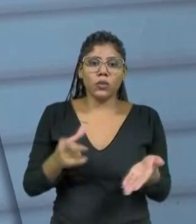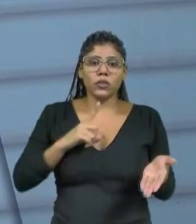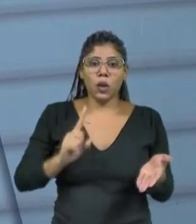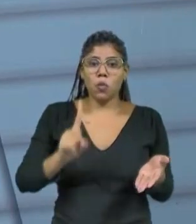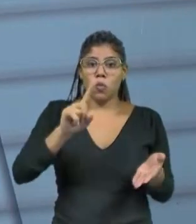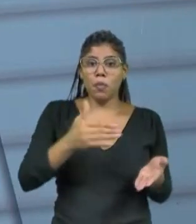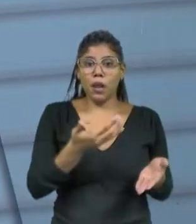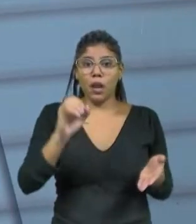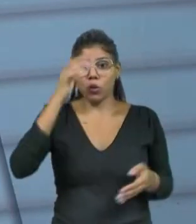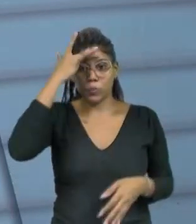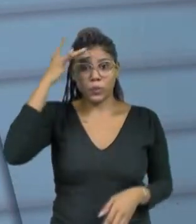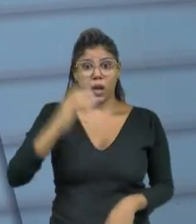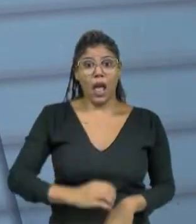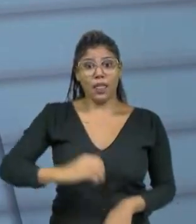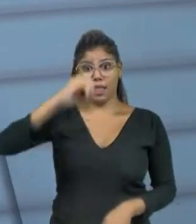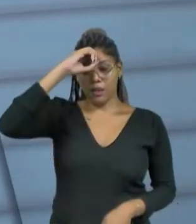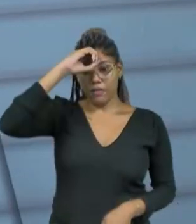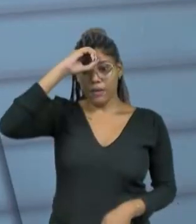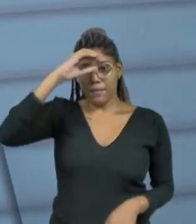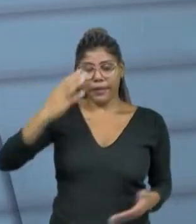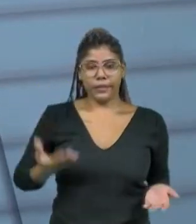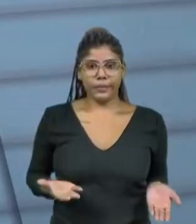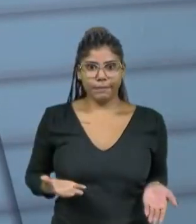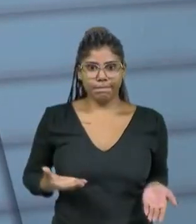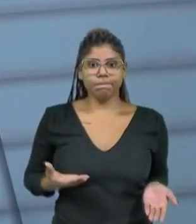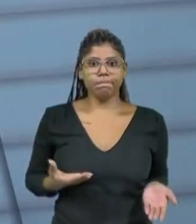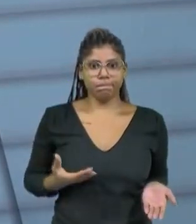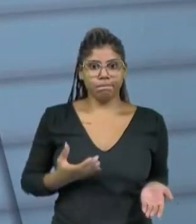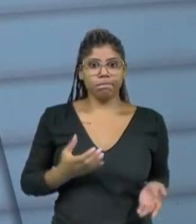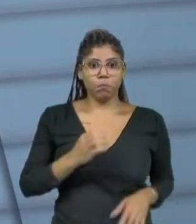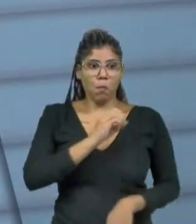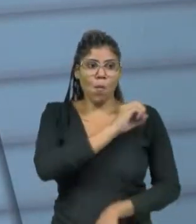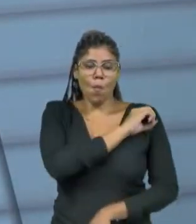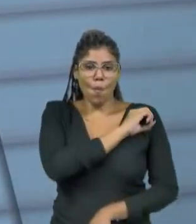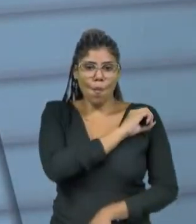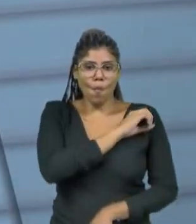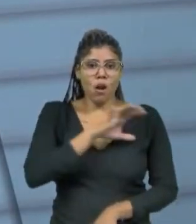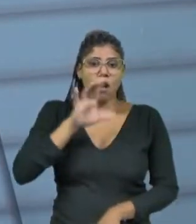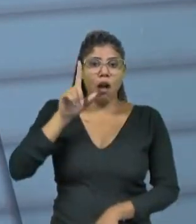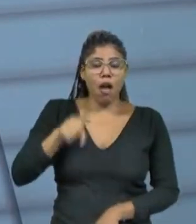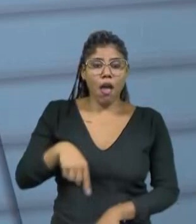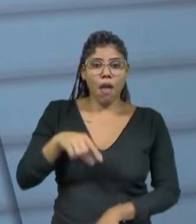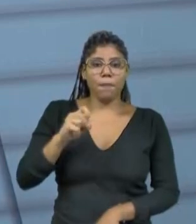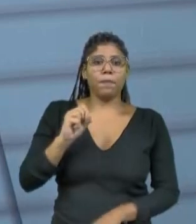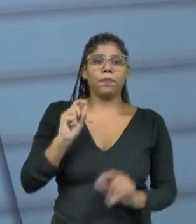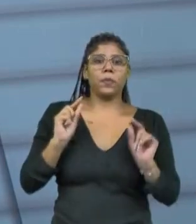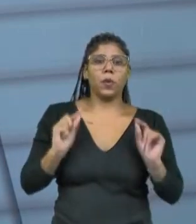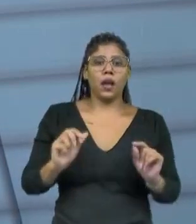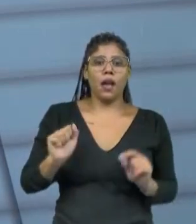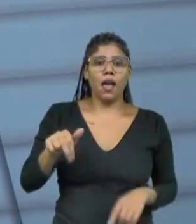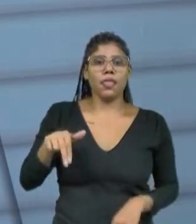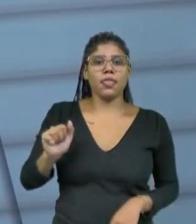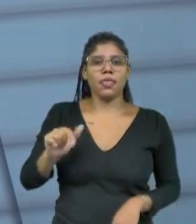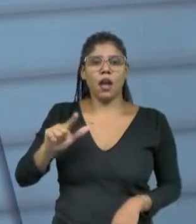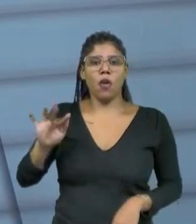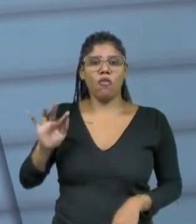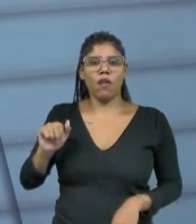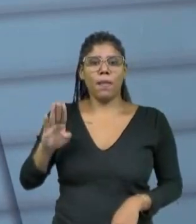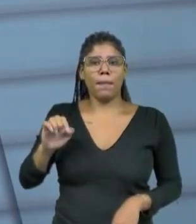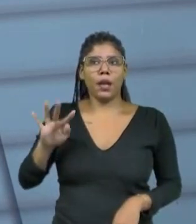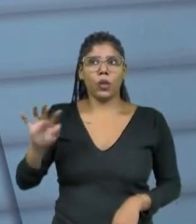analfabetos. É muito. É muito, só que o quê? Esses analfabetos são analfabetos já